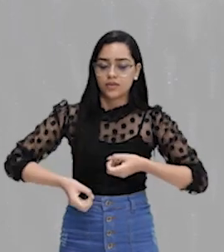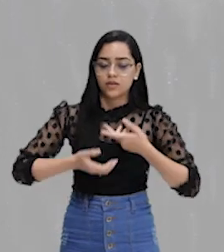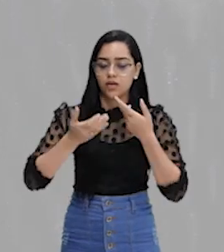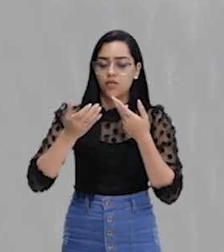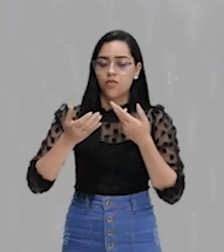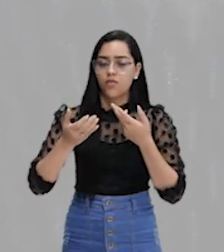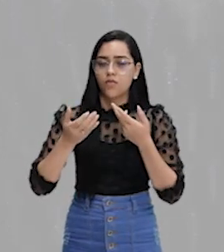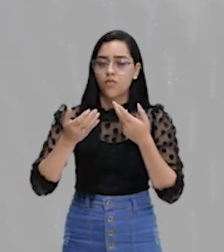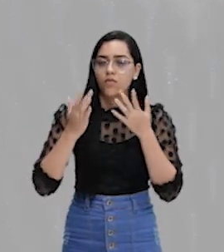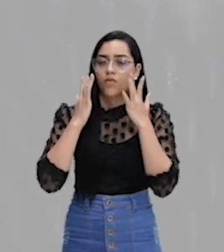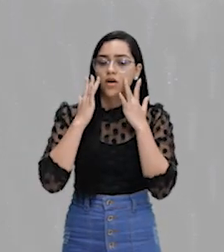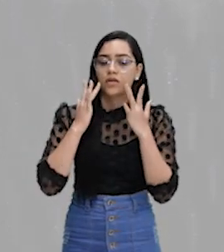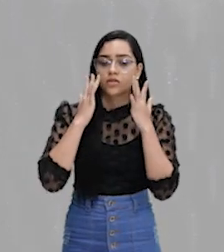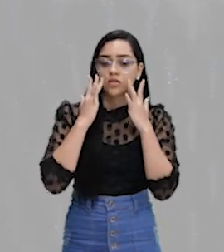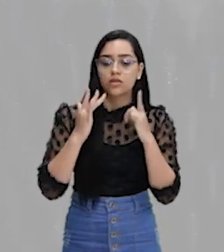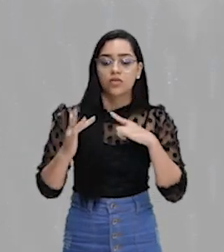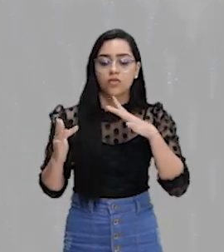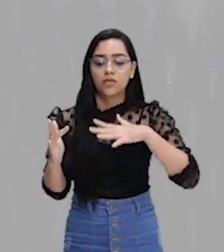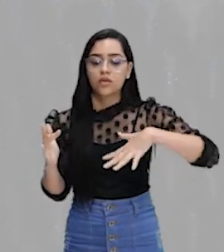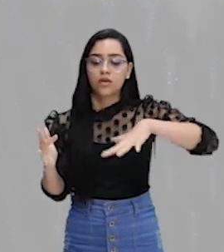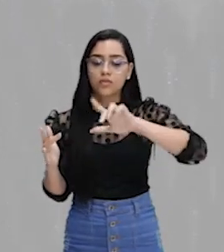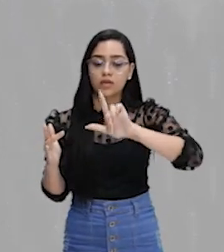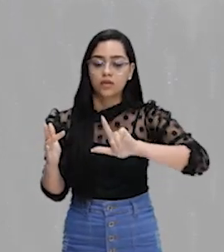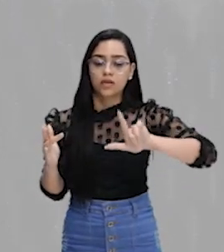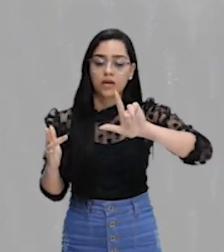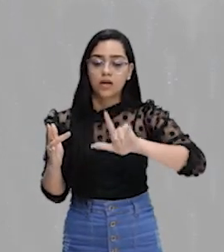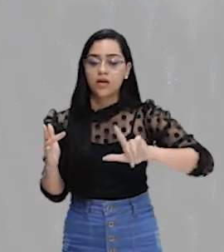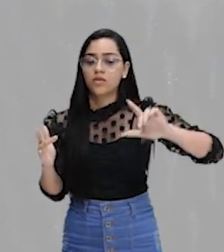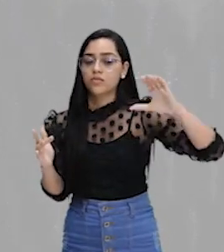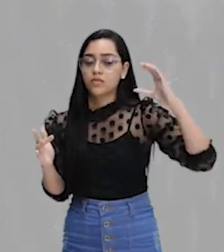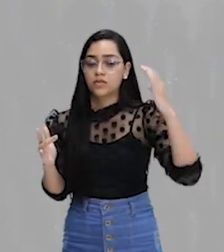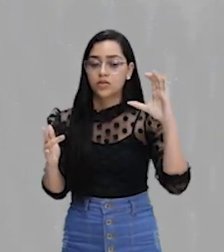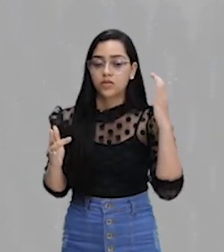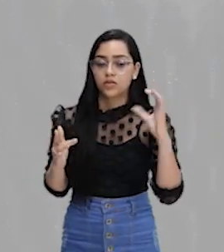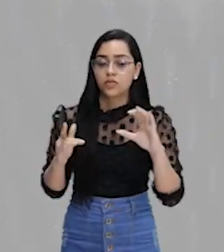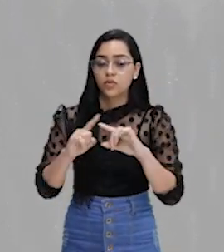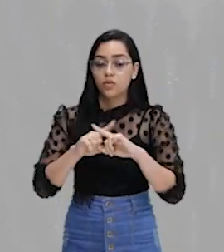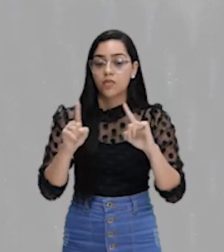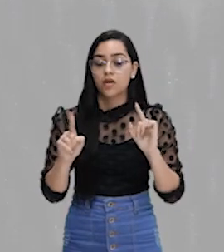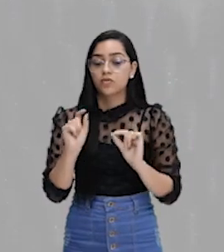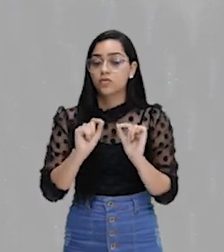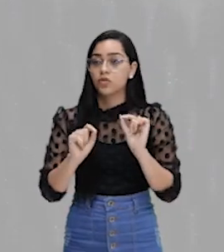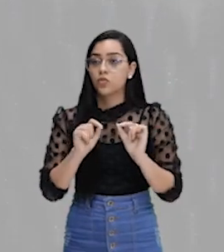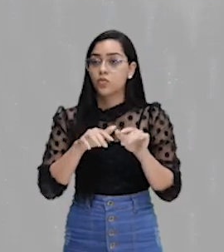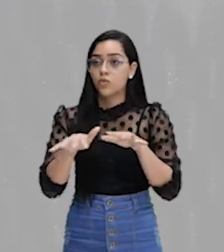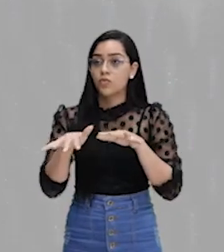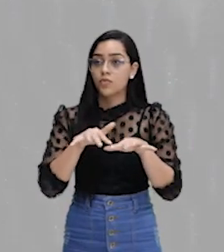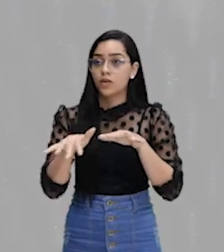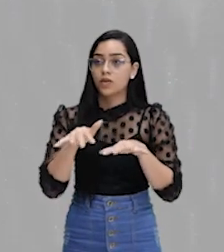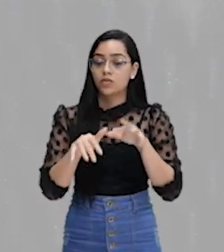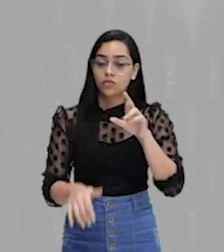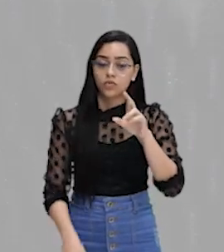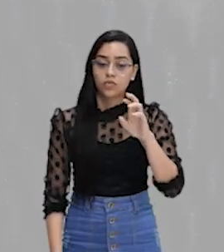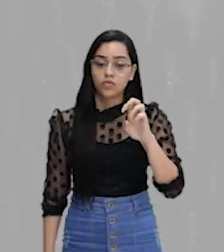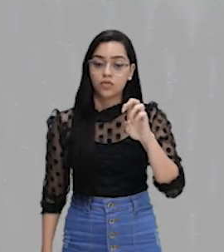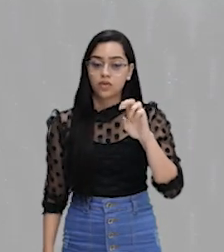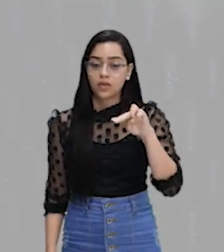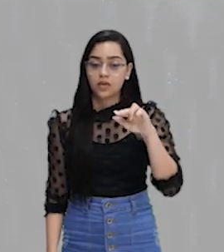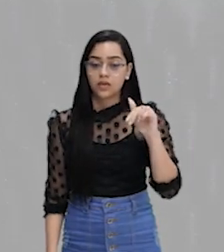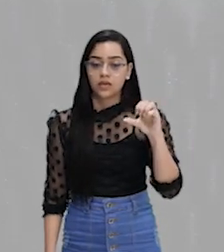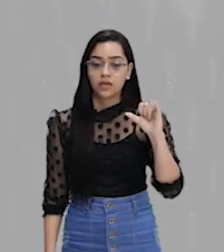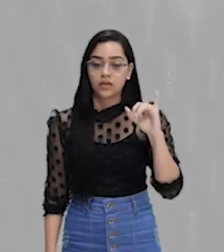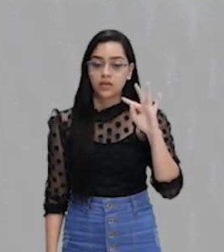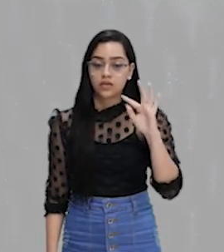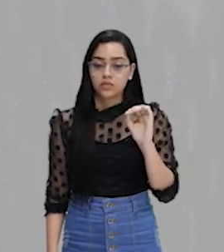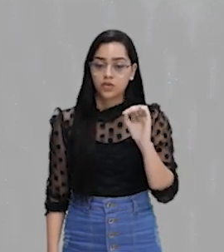Apesar dele ter o campo literário, o campo científico, mas o movimento do Renascimento cultural, acima de